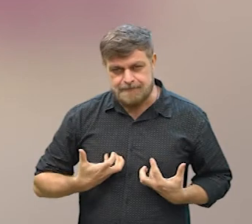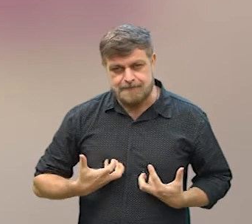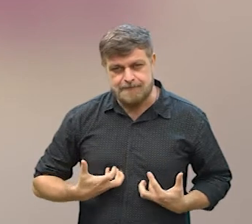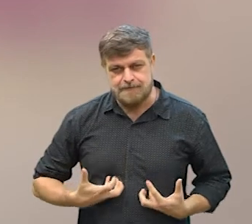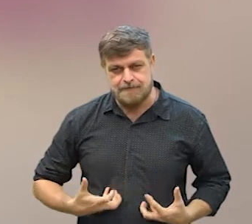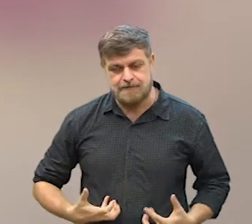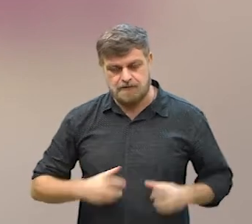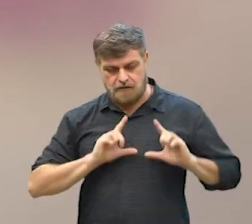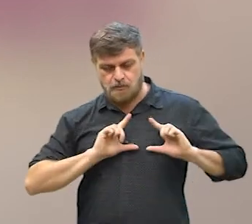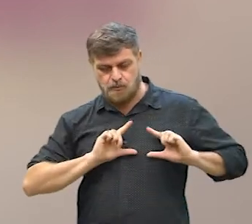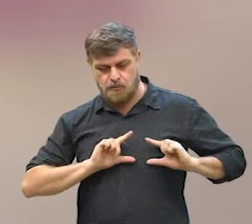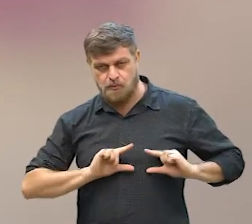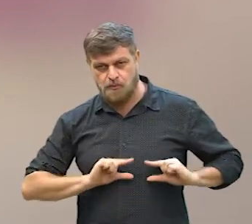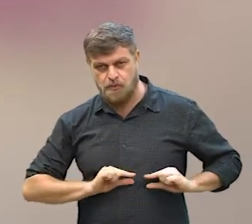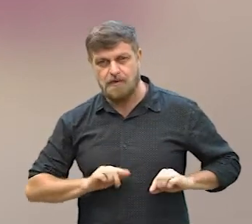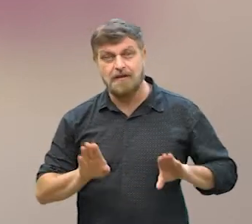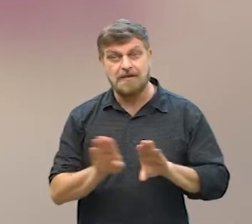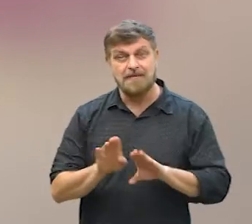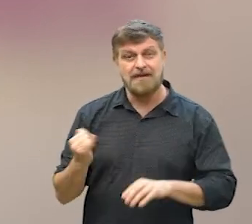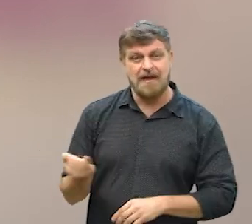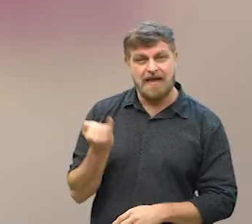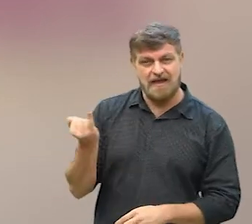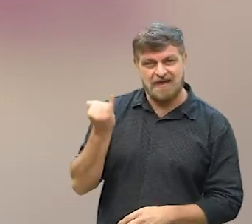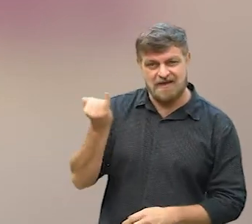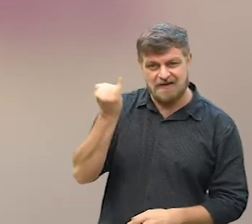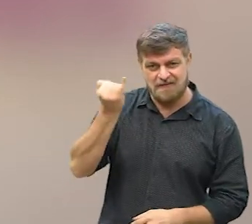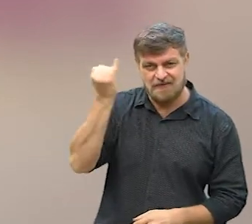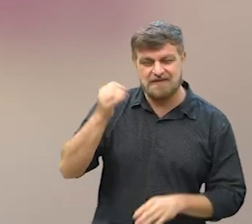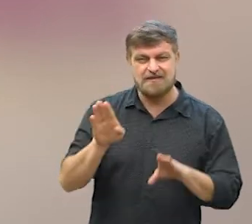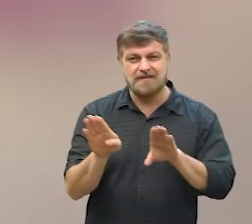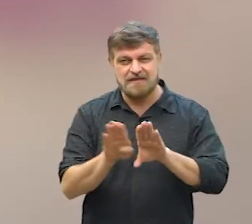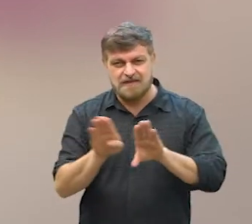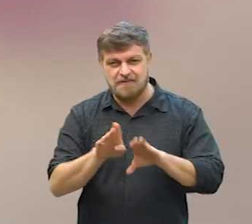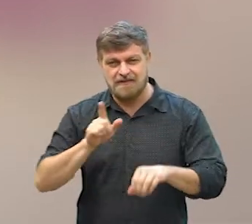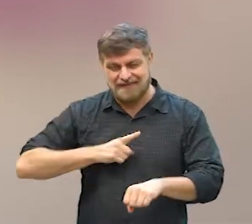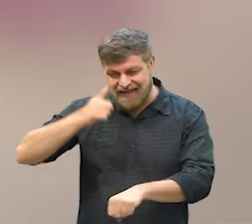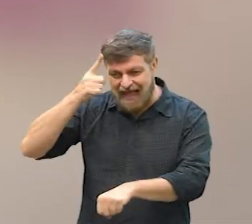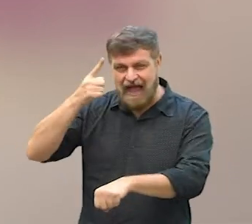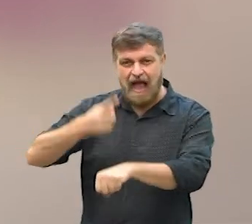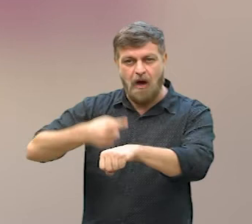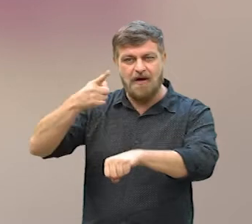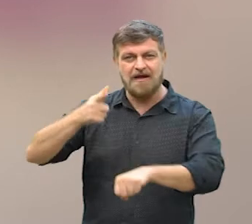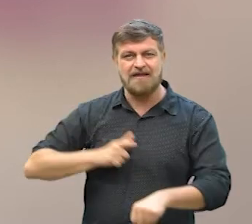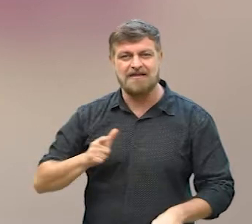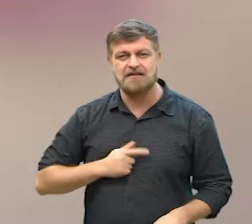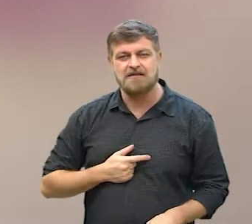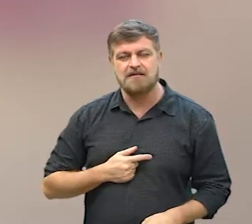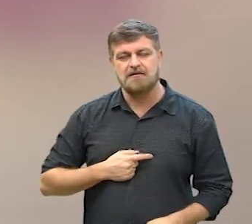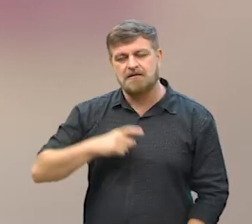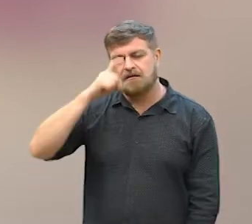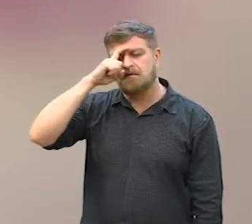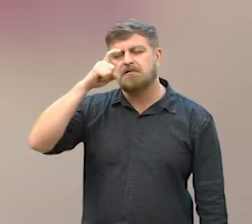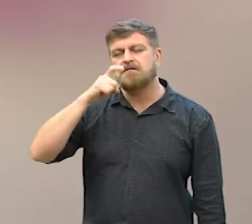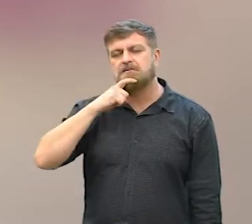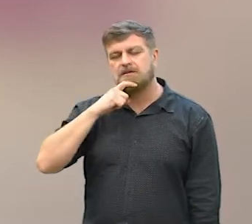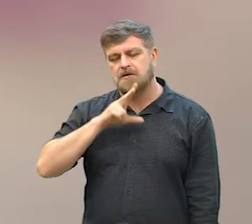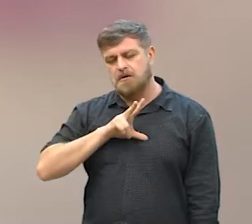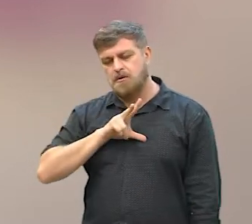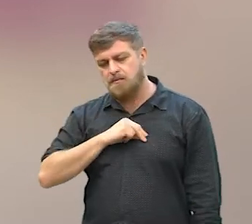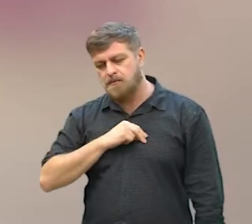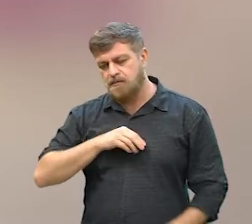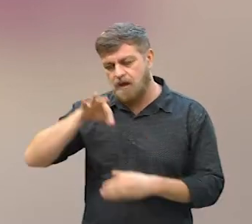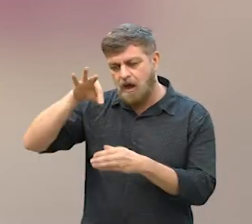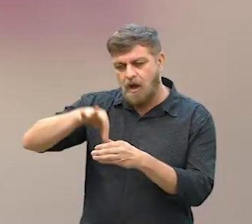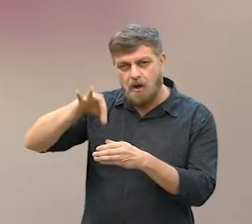da antioxidante. Então, é importantíssimo também, nesse momento, trazer alimentos relaxantes. Então, um chá